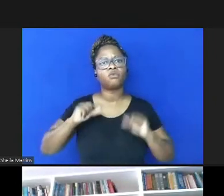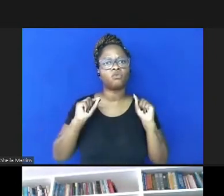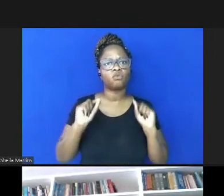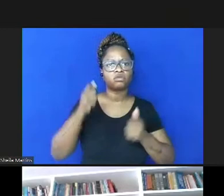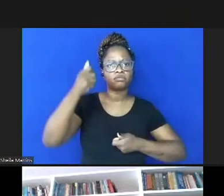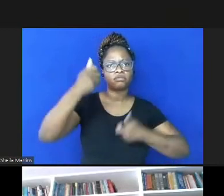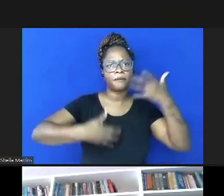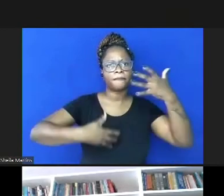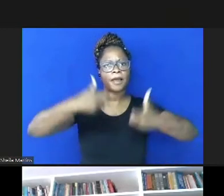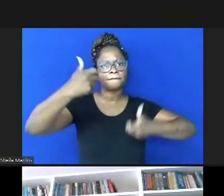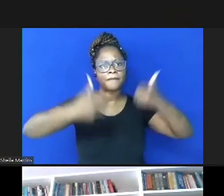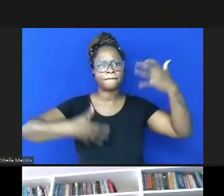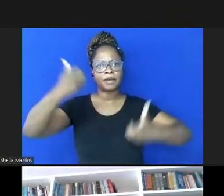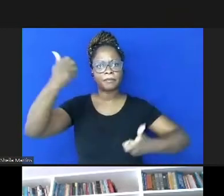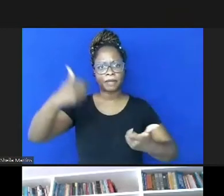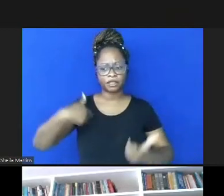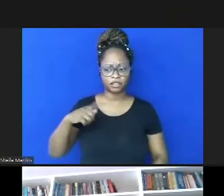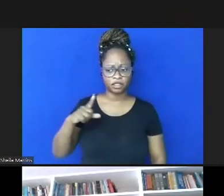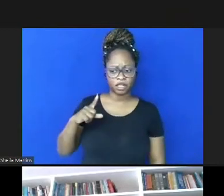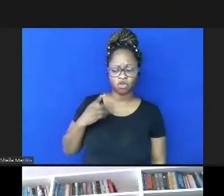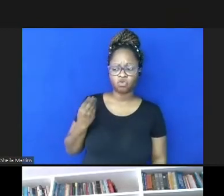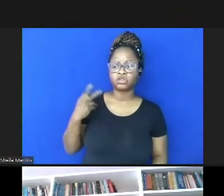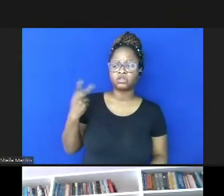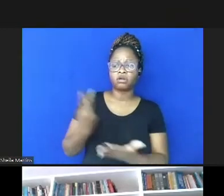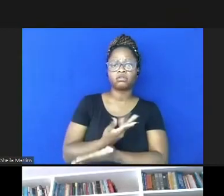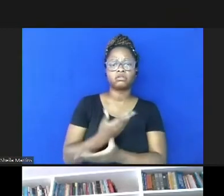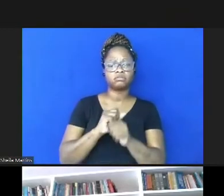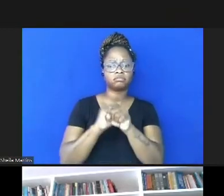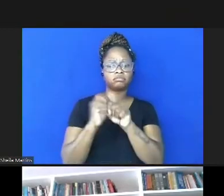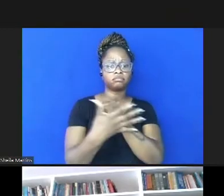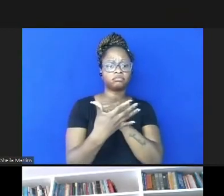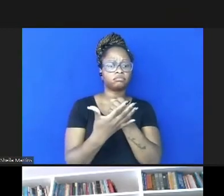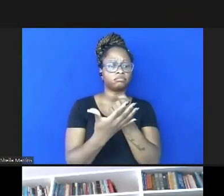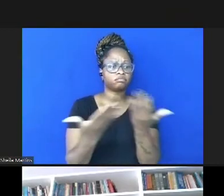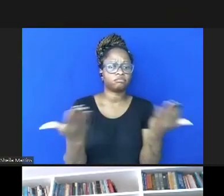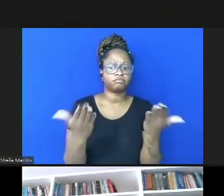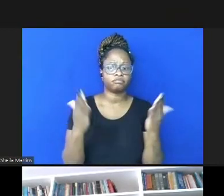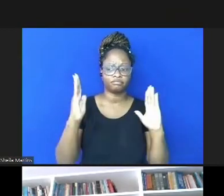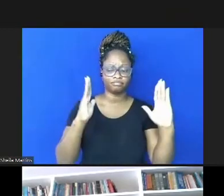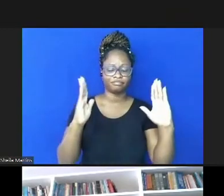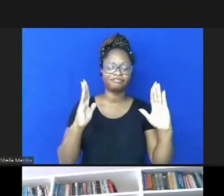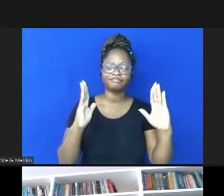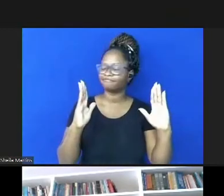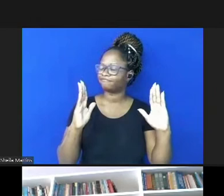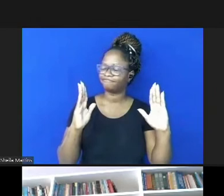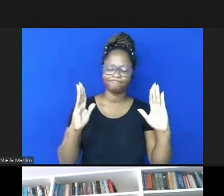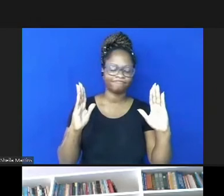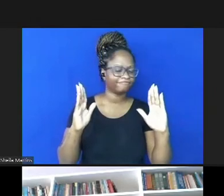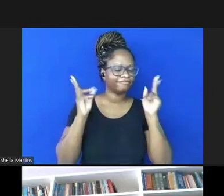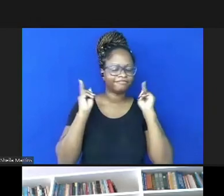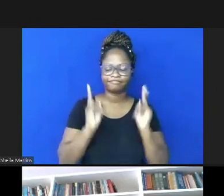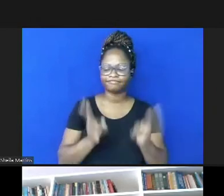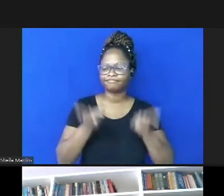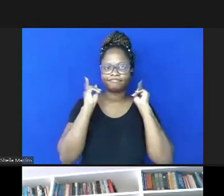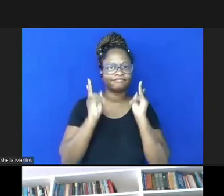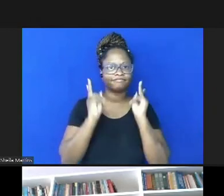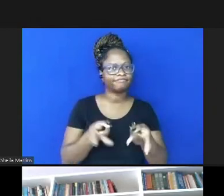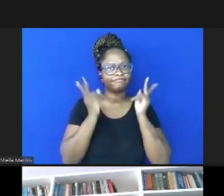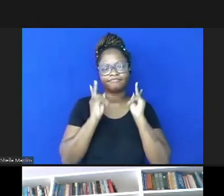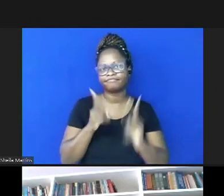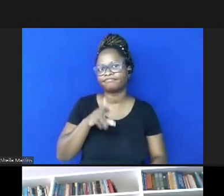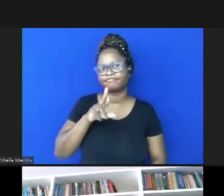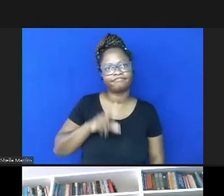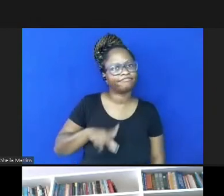explicar o que está acontecendo nessa pandemia. Isso não, nem sempre tem a ver